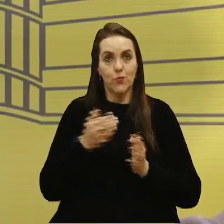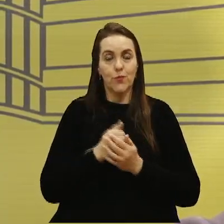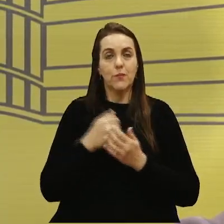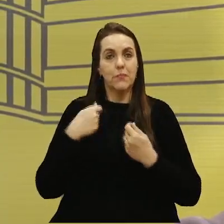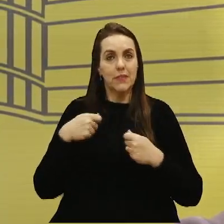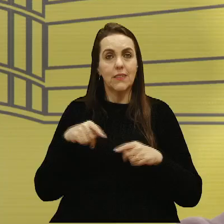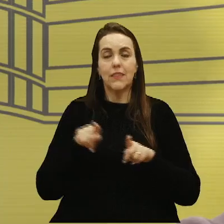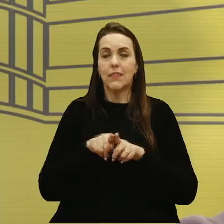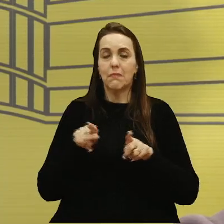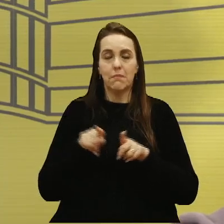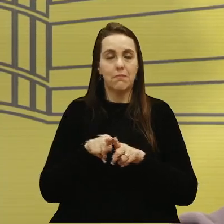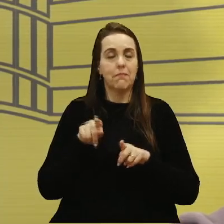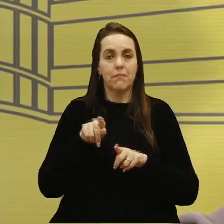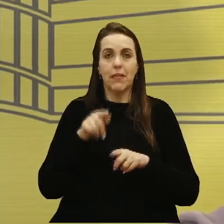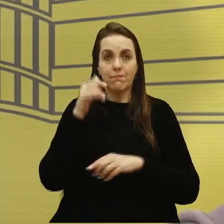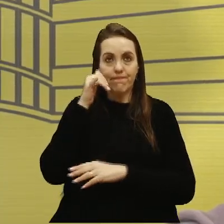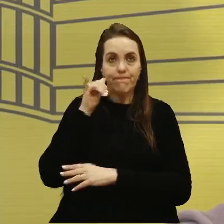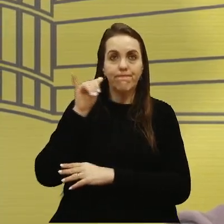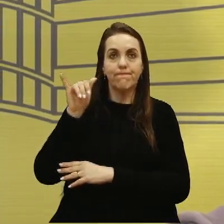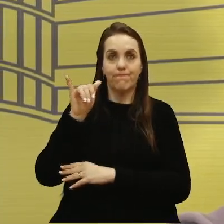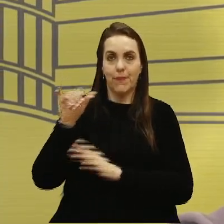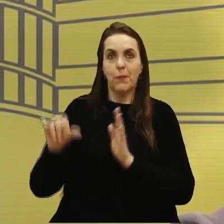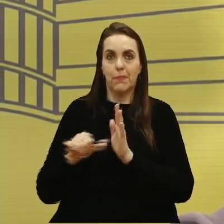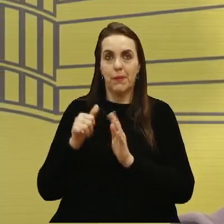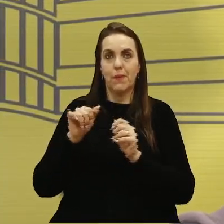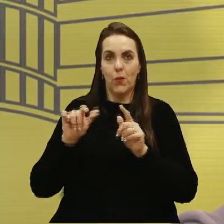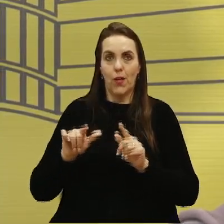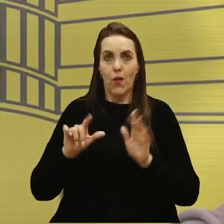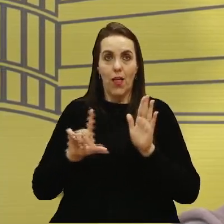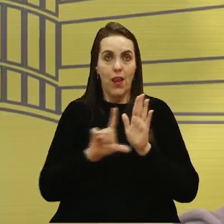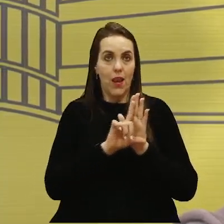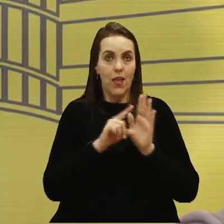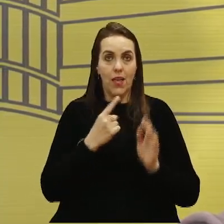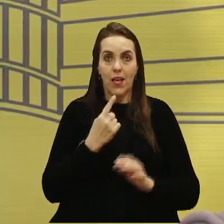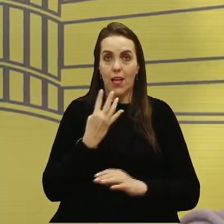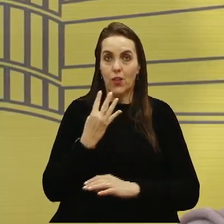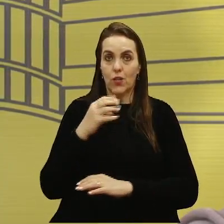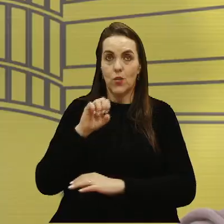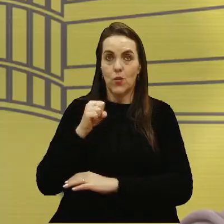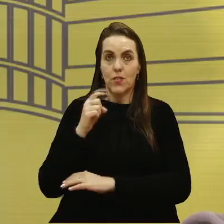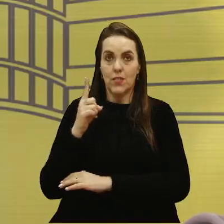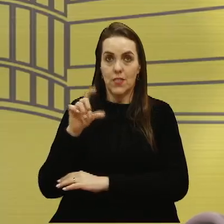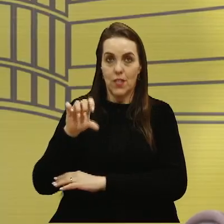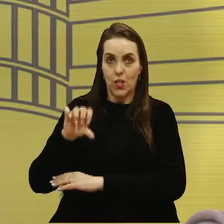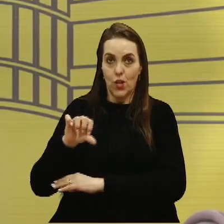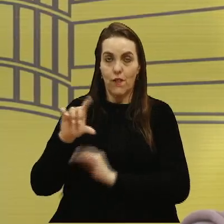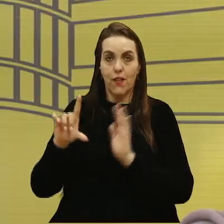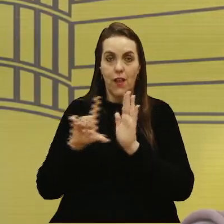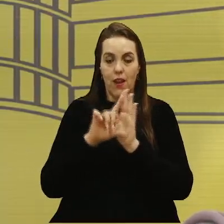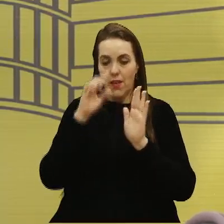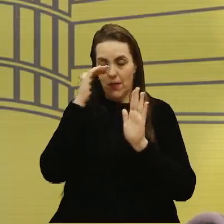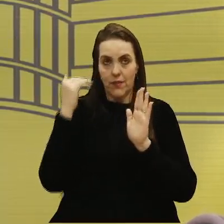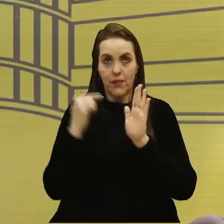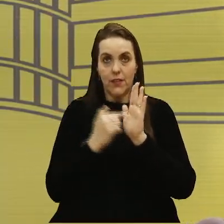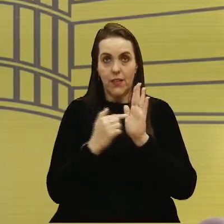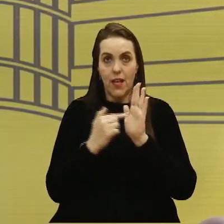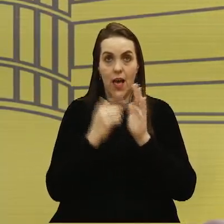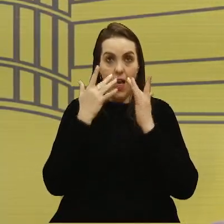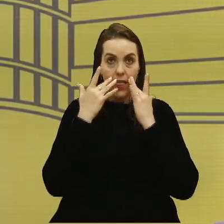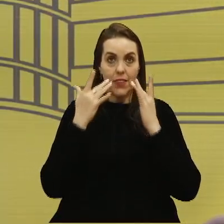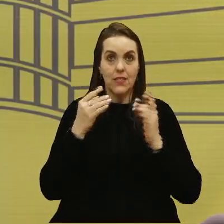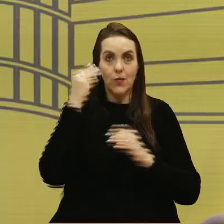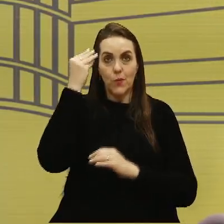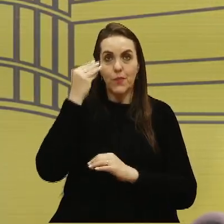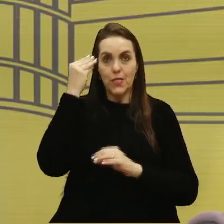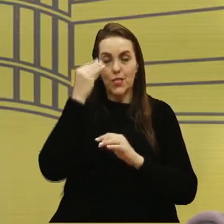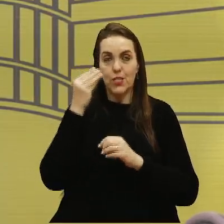de prevenção em primeiro lugar. A Lei 14.819, que é a lei que visa a atenção psicossocial